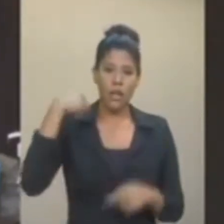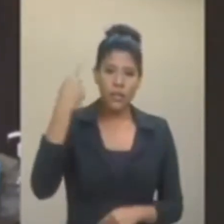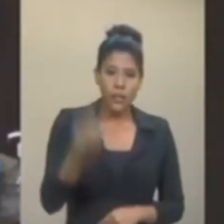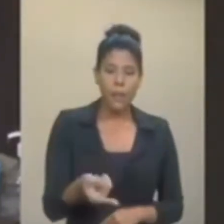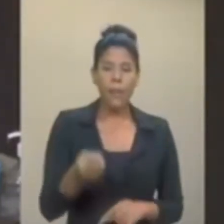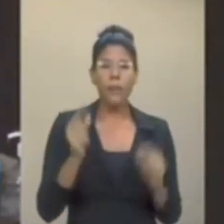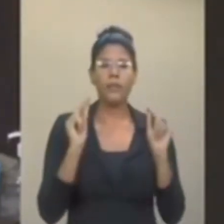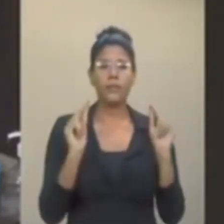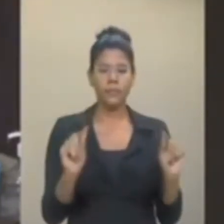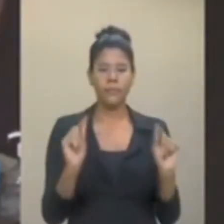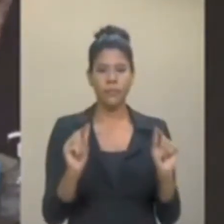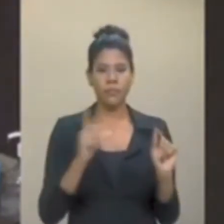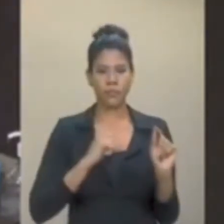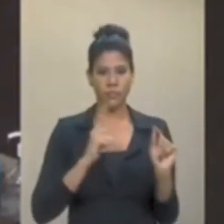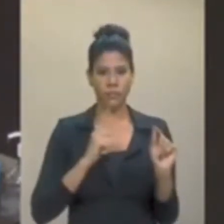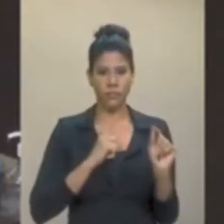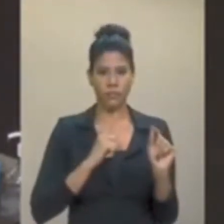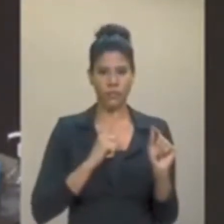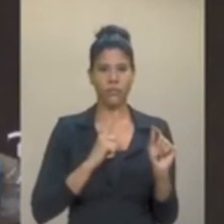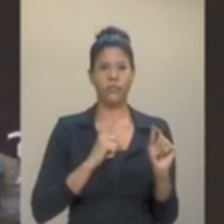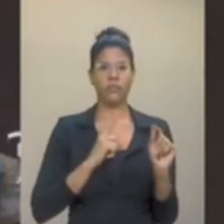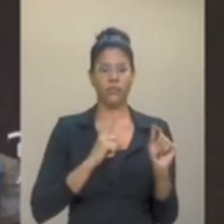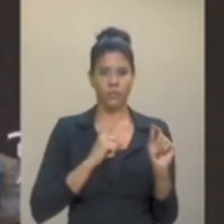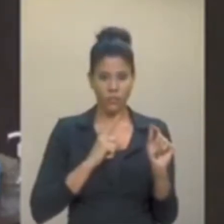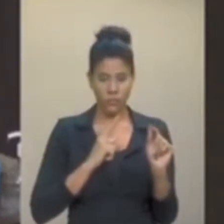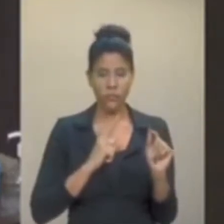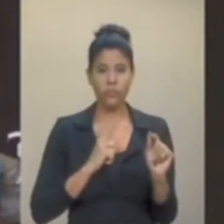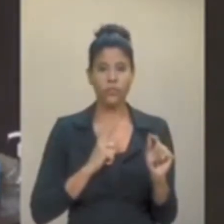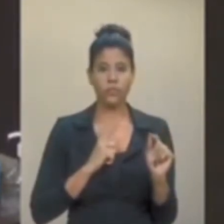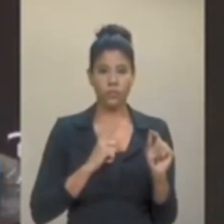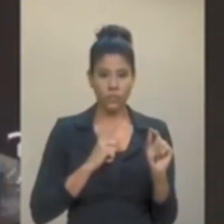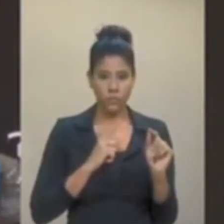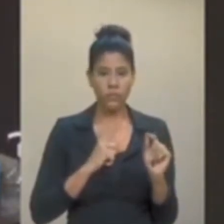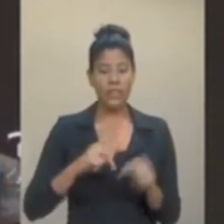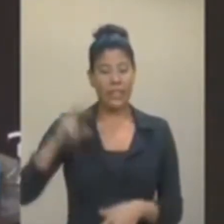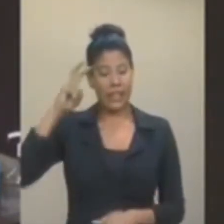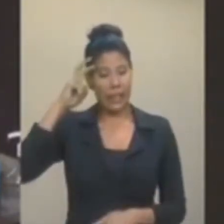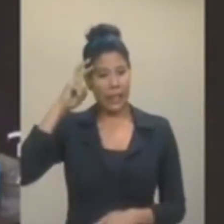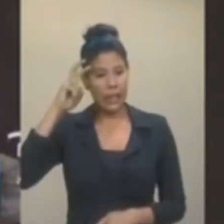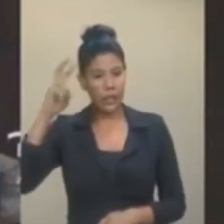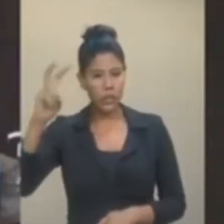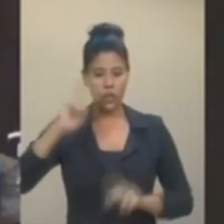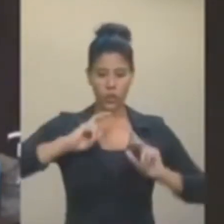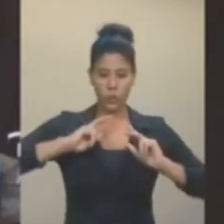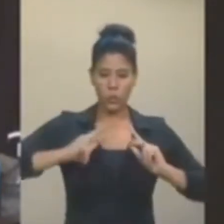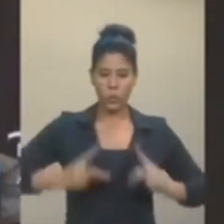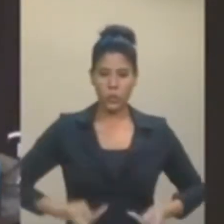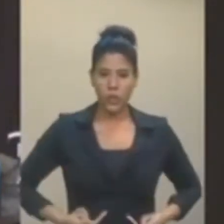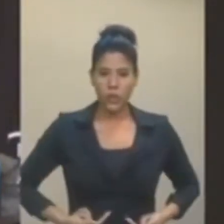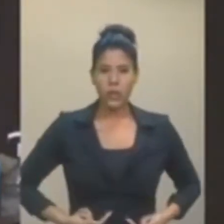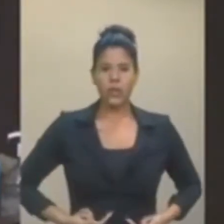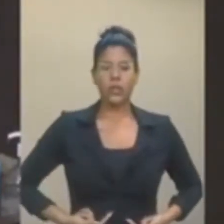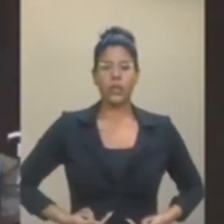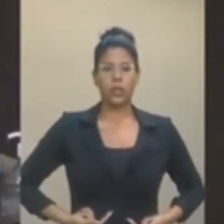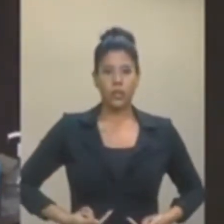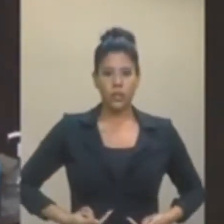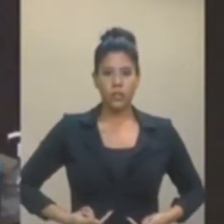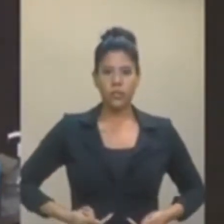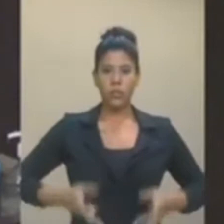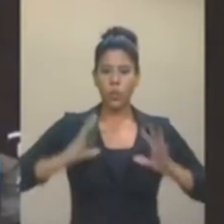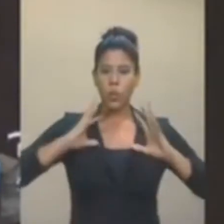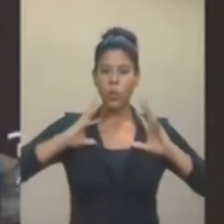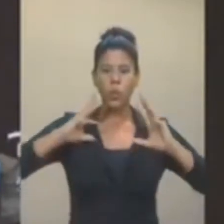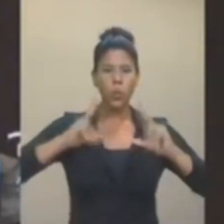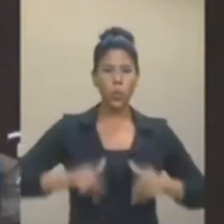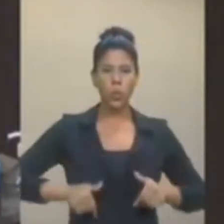dedica a sua pena jurídica, a sua inteligência humana, a sua sensibilidade, a sua